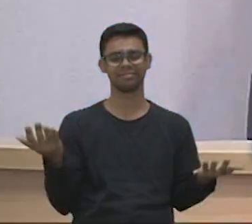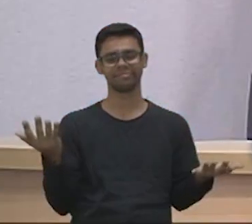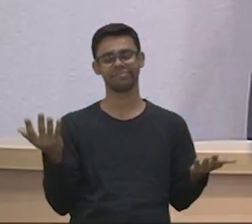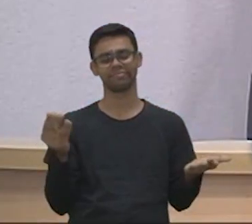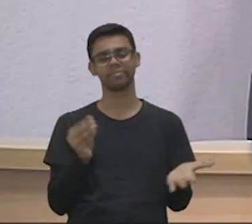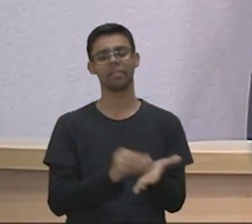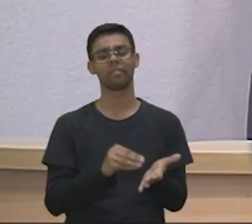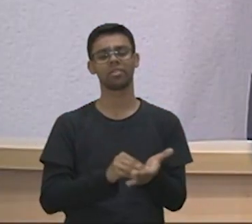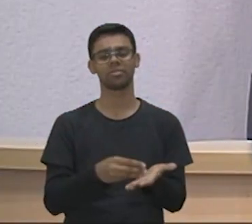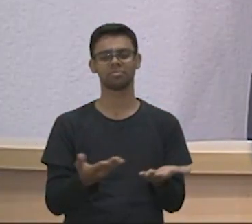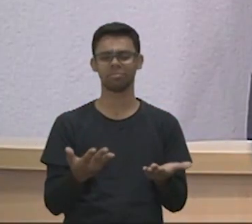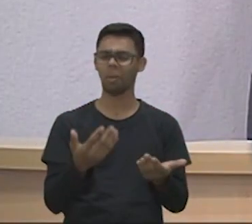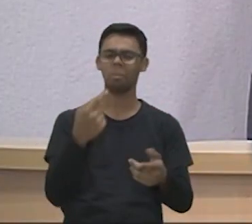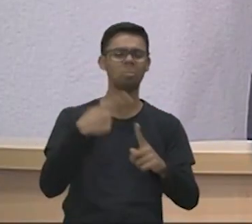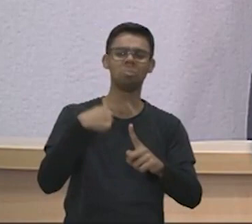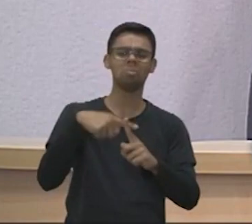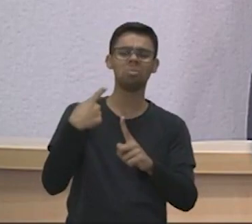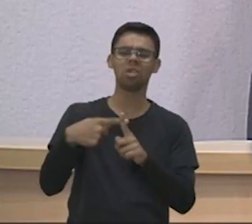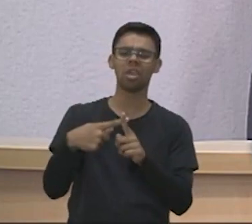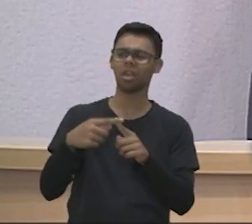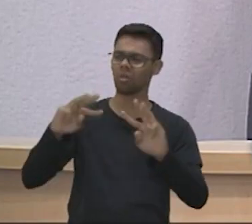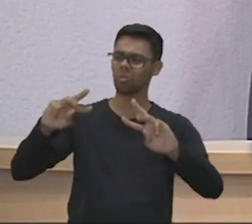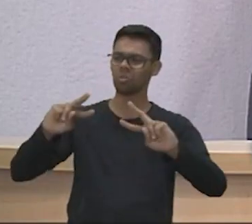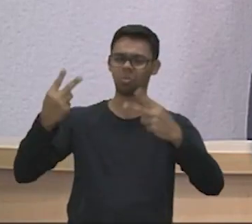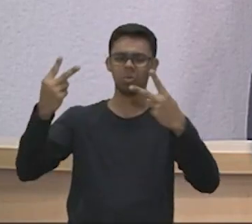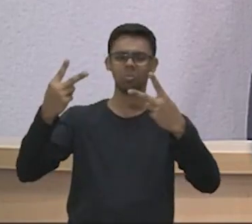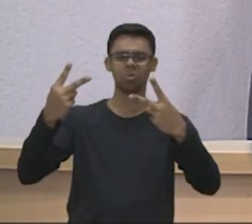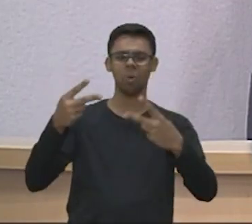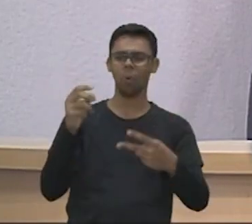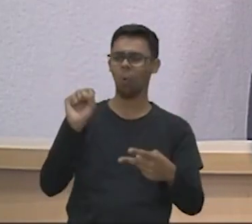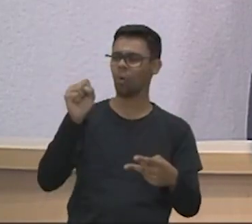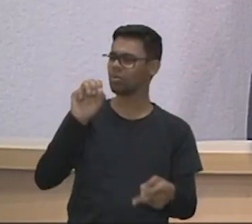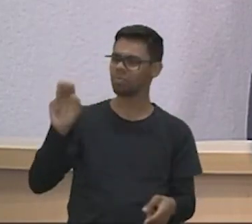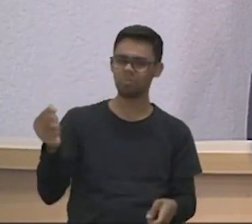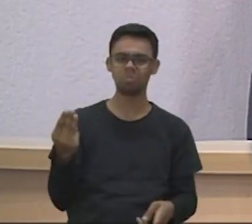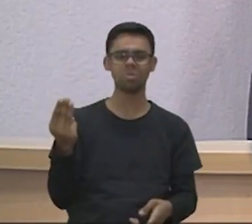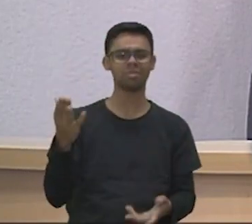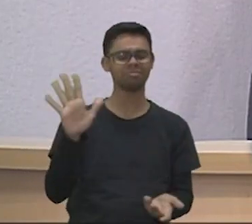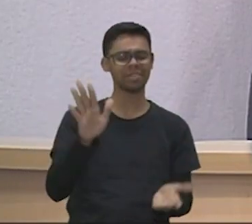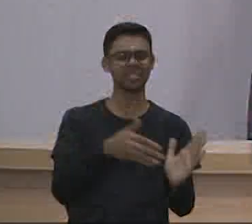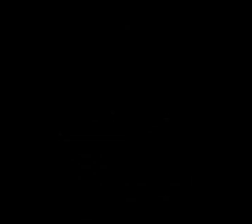essa matemática, né? Porque se a gente aumentou, a gente tinha que aumentar a refeição das crianças.